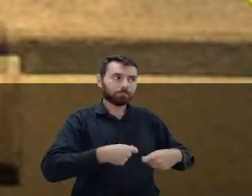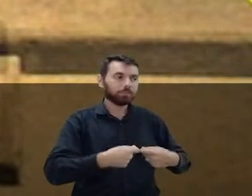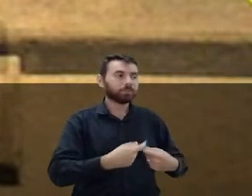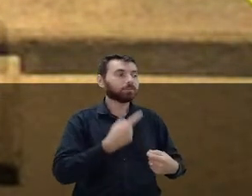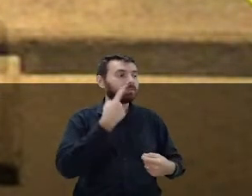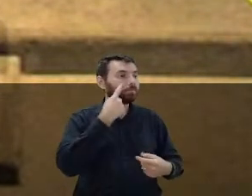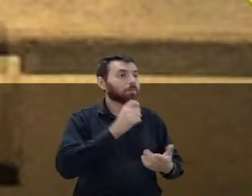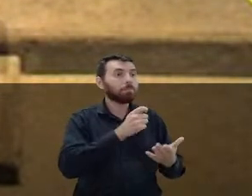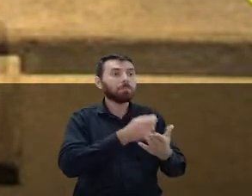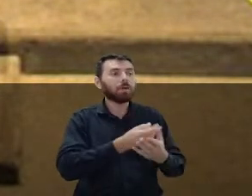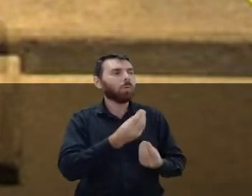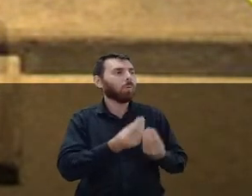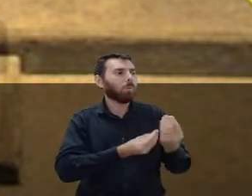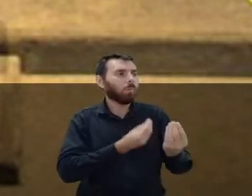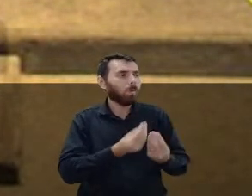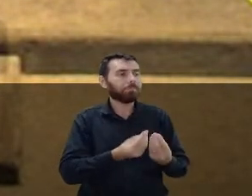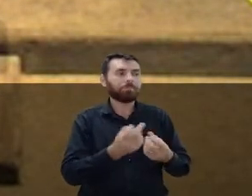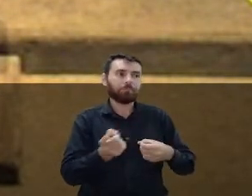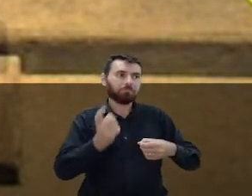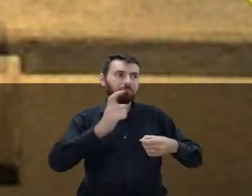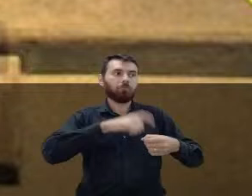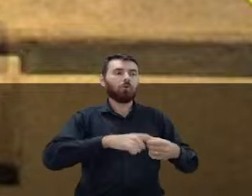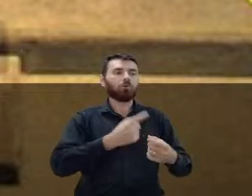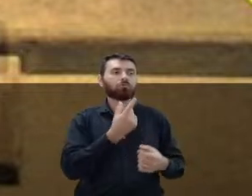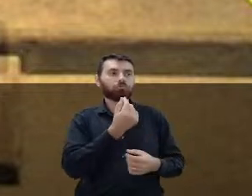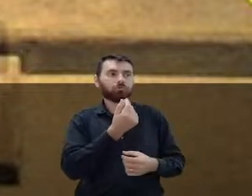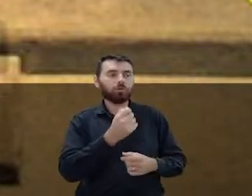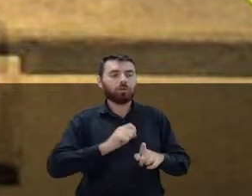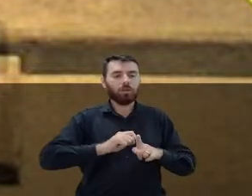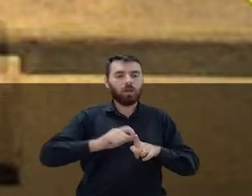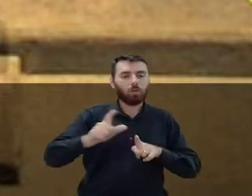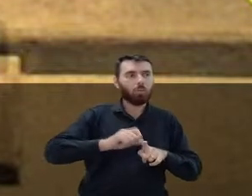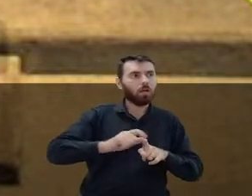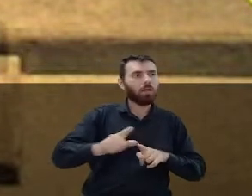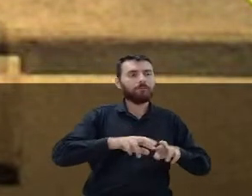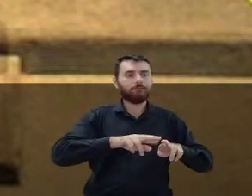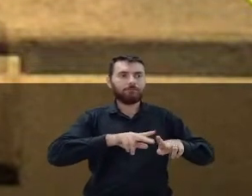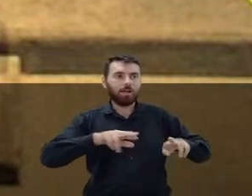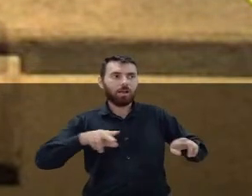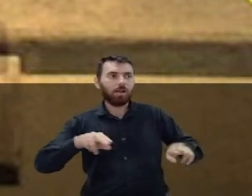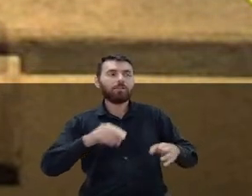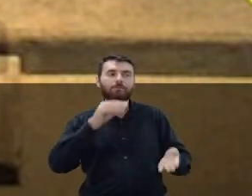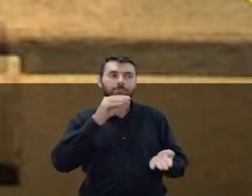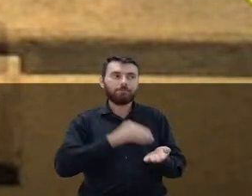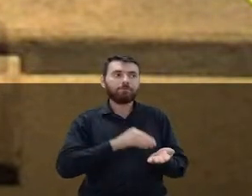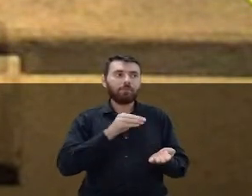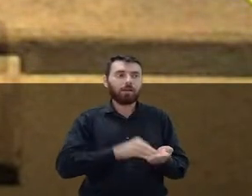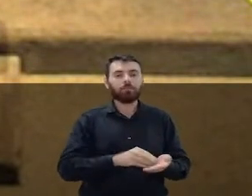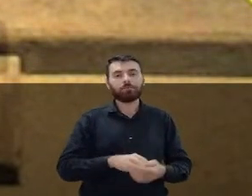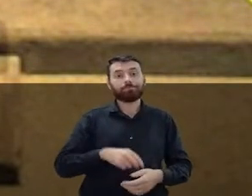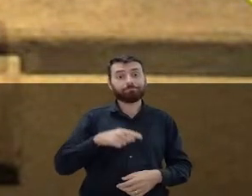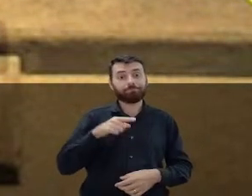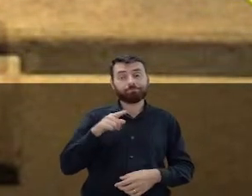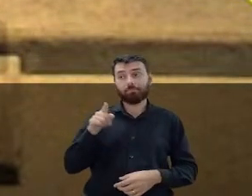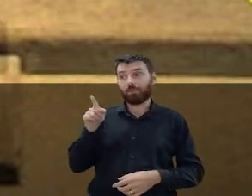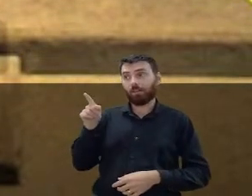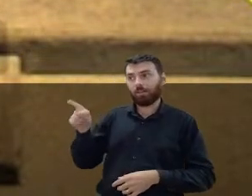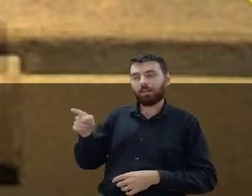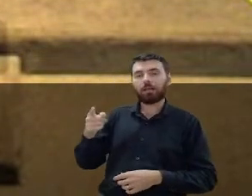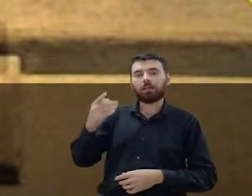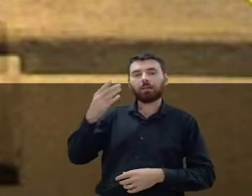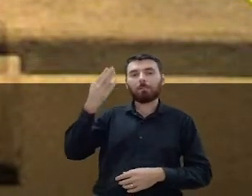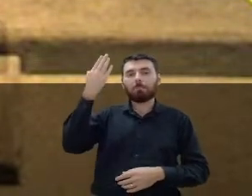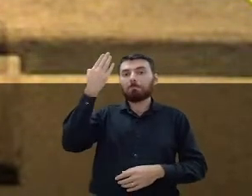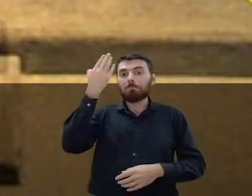aluguéis, calções, que a reclamante não prestou contas, não apresentou